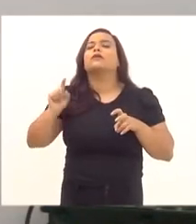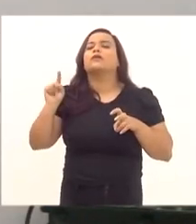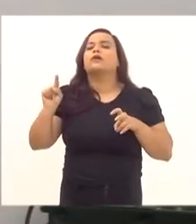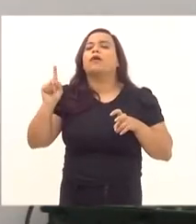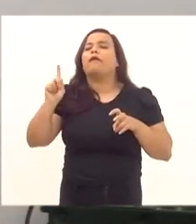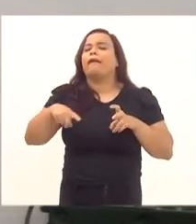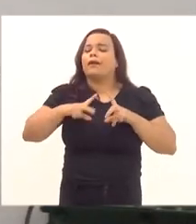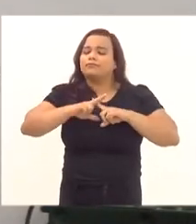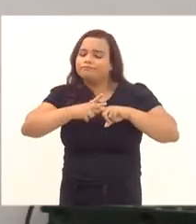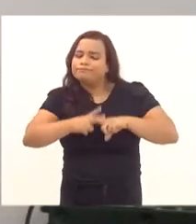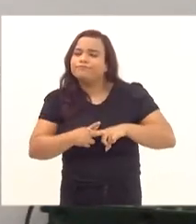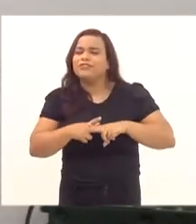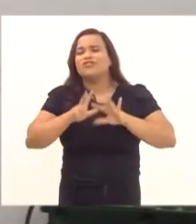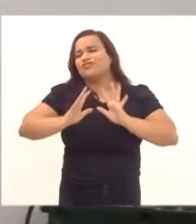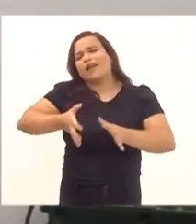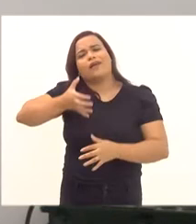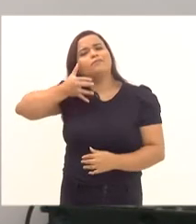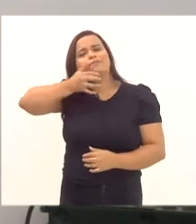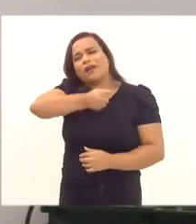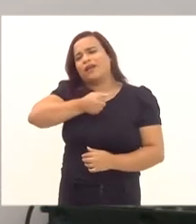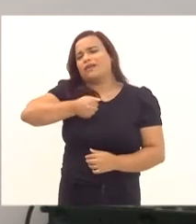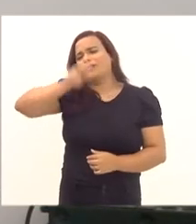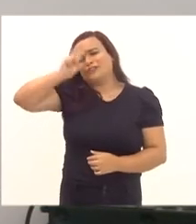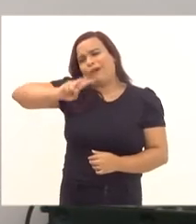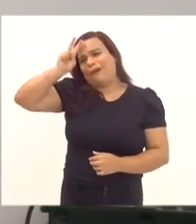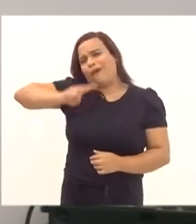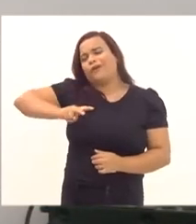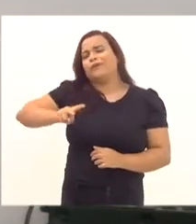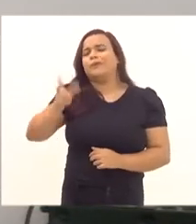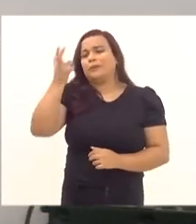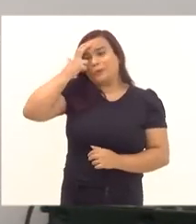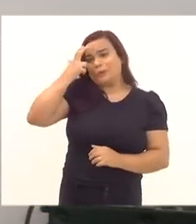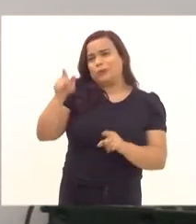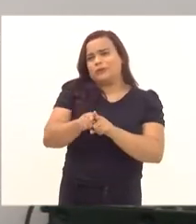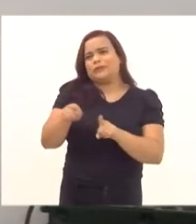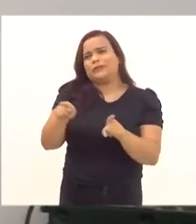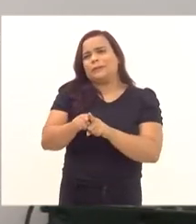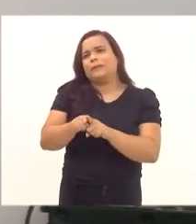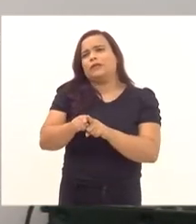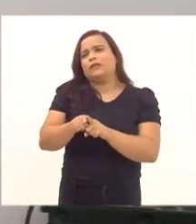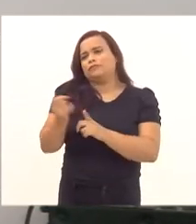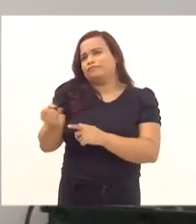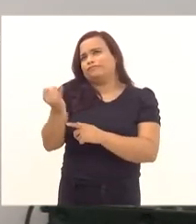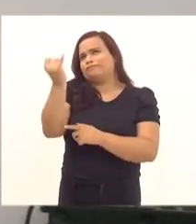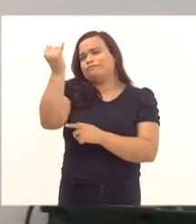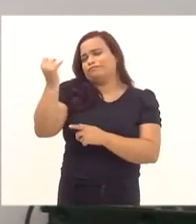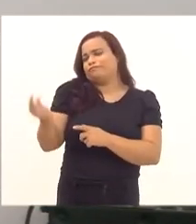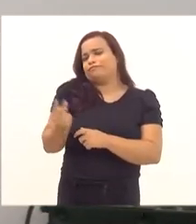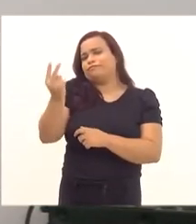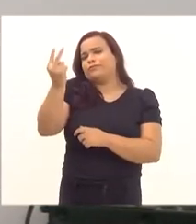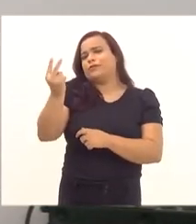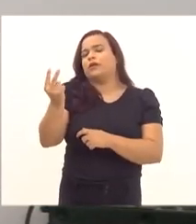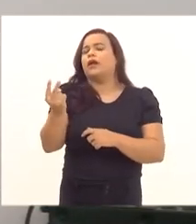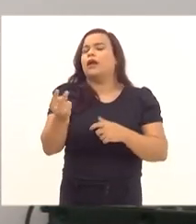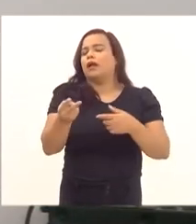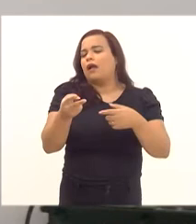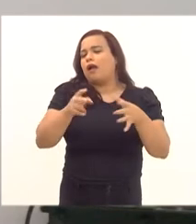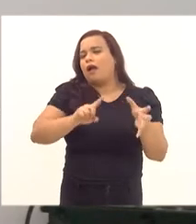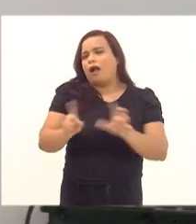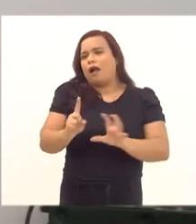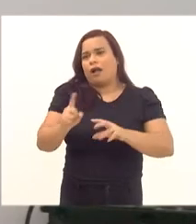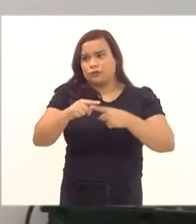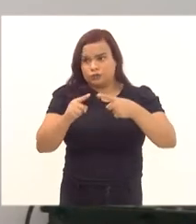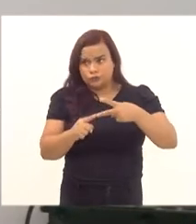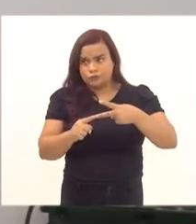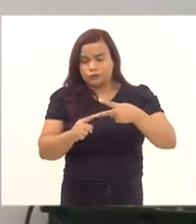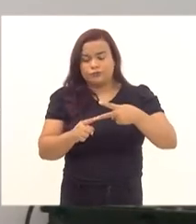porque já é Patrimônio Histórico cultural e material A Nossa Rádio MEC FM e AM nas Nações